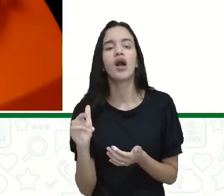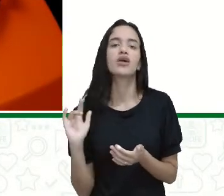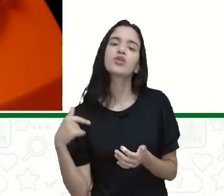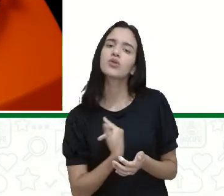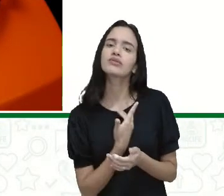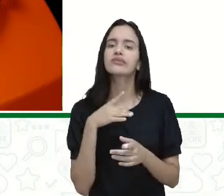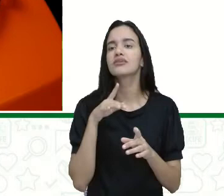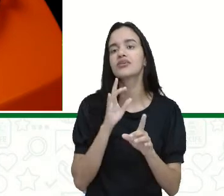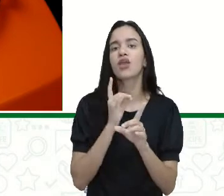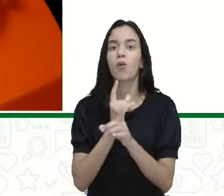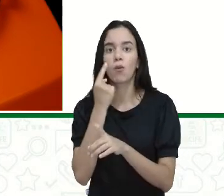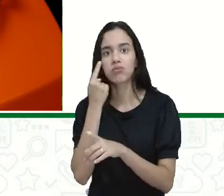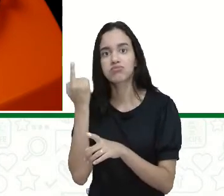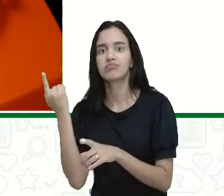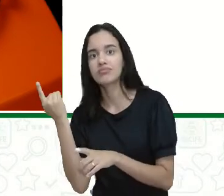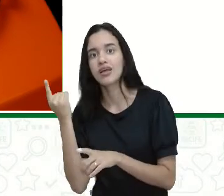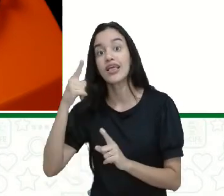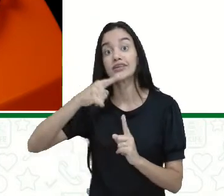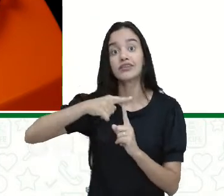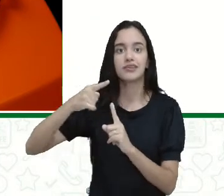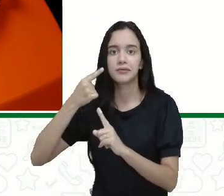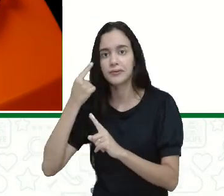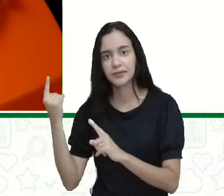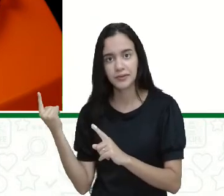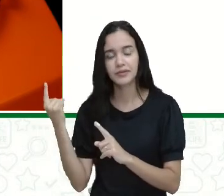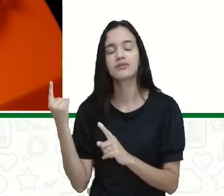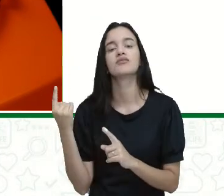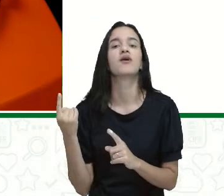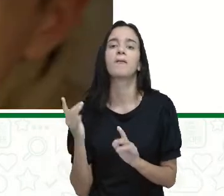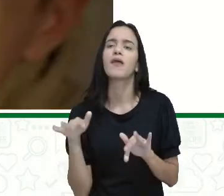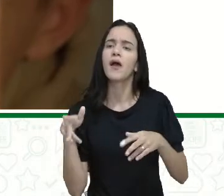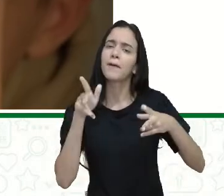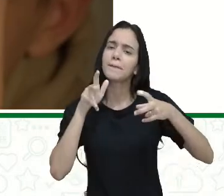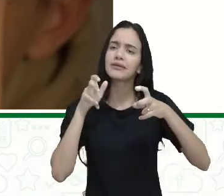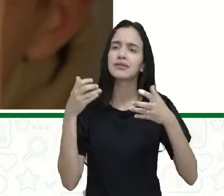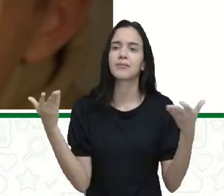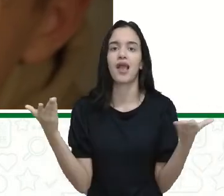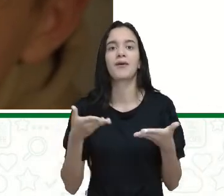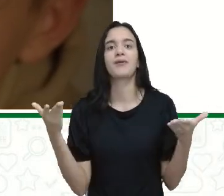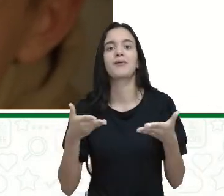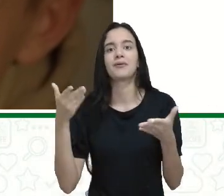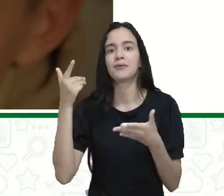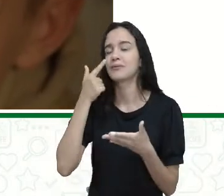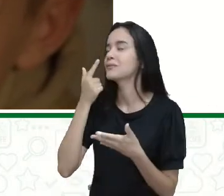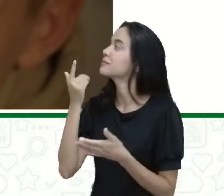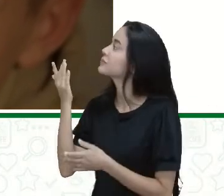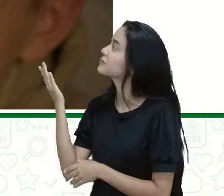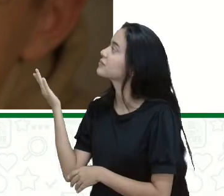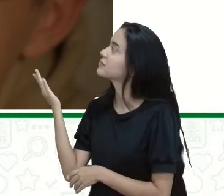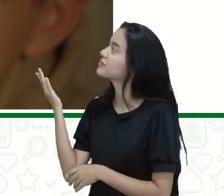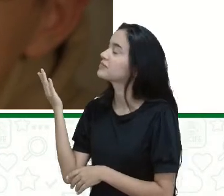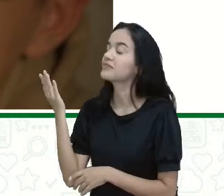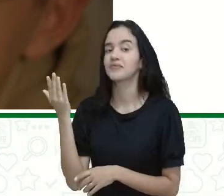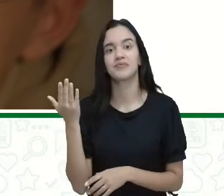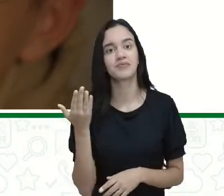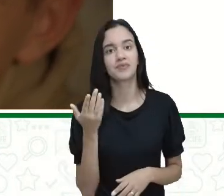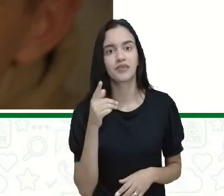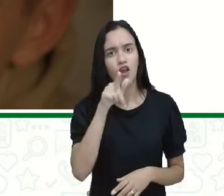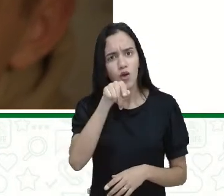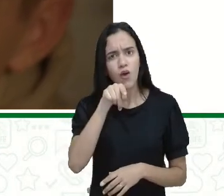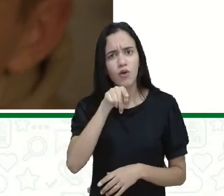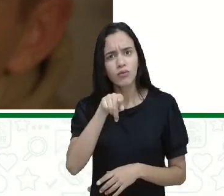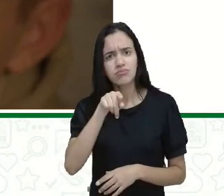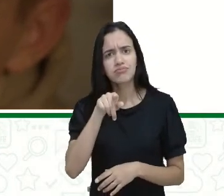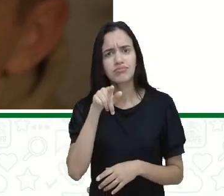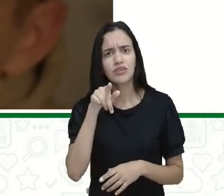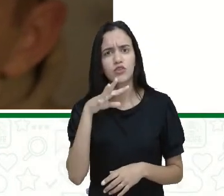gente encontrar mais esse modelo de telefone. Observa agora esse aqui. E aí? Será que